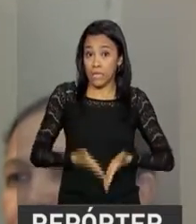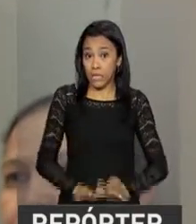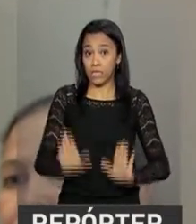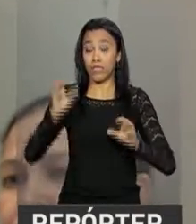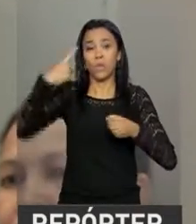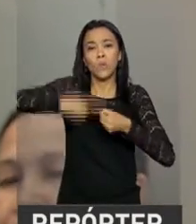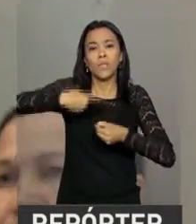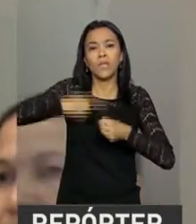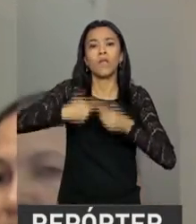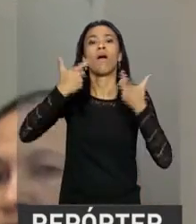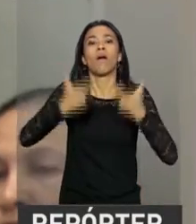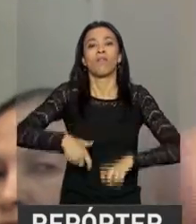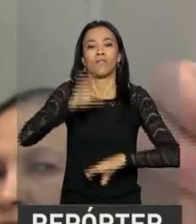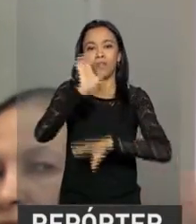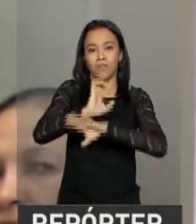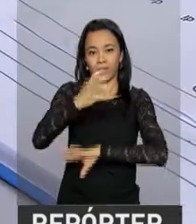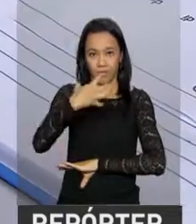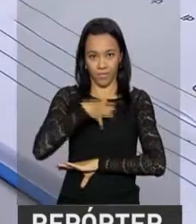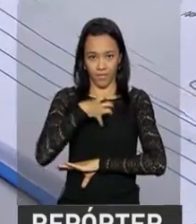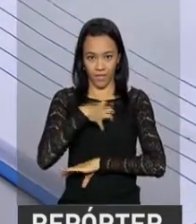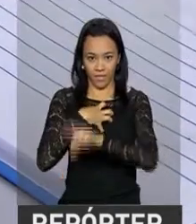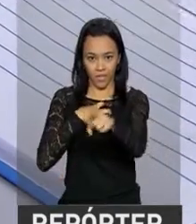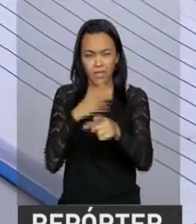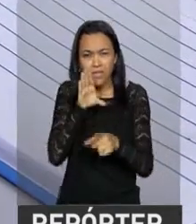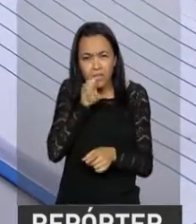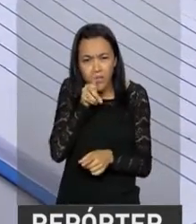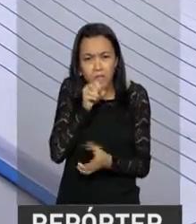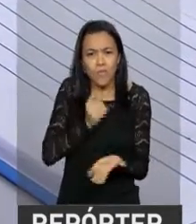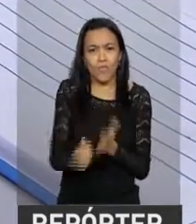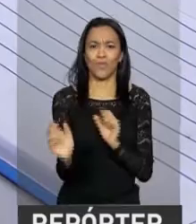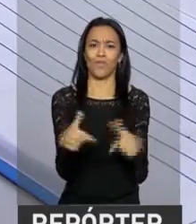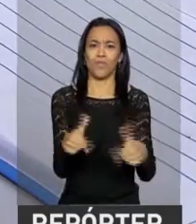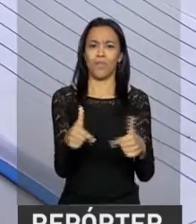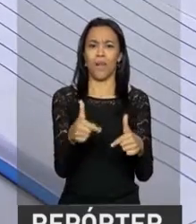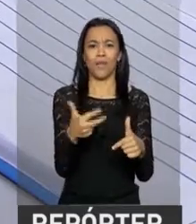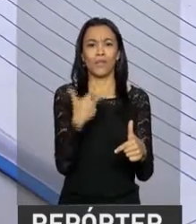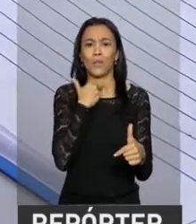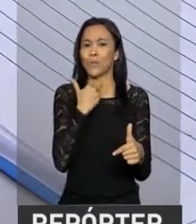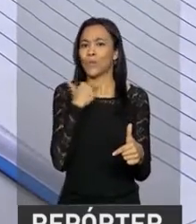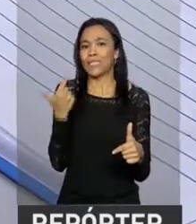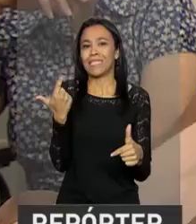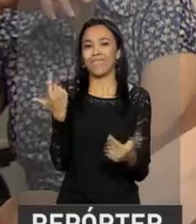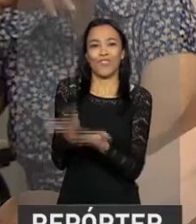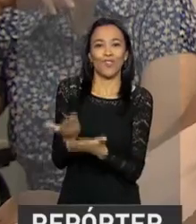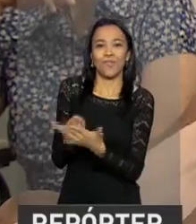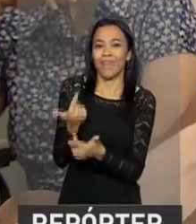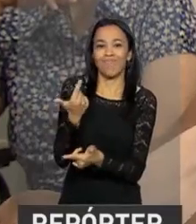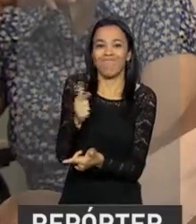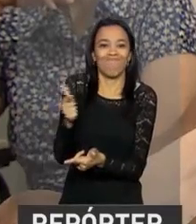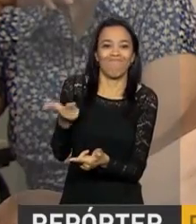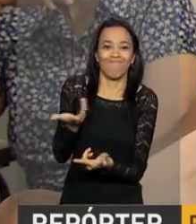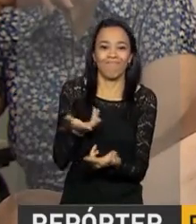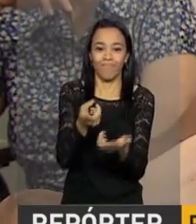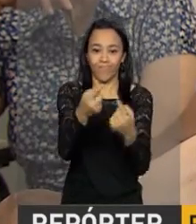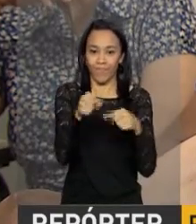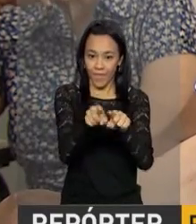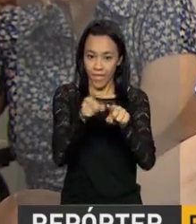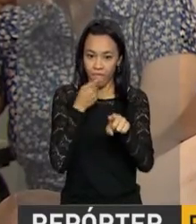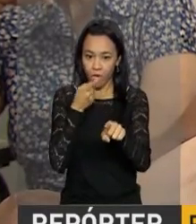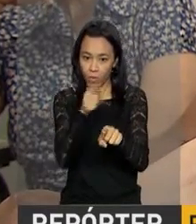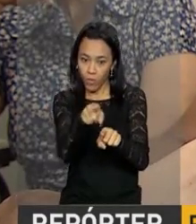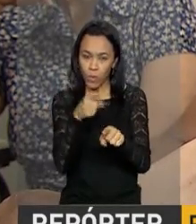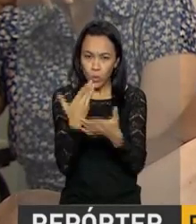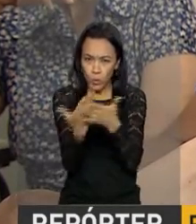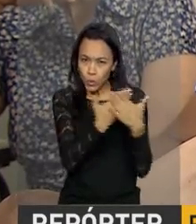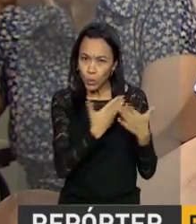da bahia ele começou a trabalhar cedo e não pode priorizar os estudos também muitas vezes o volume até o estudo